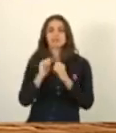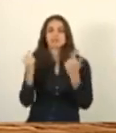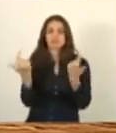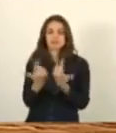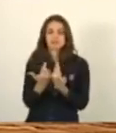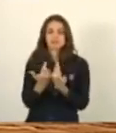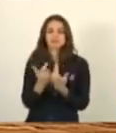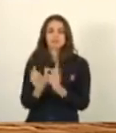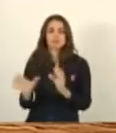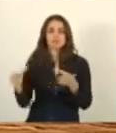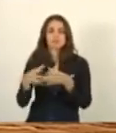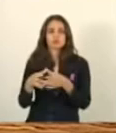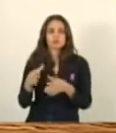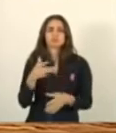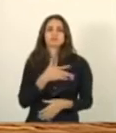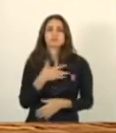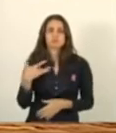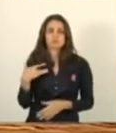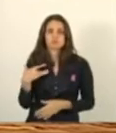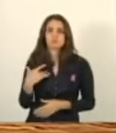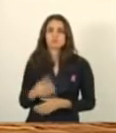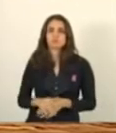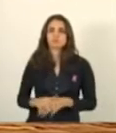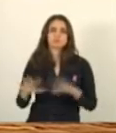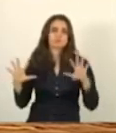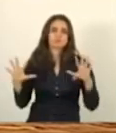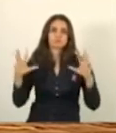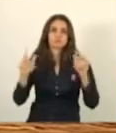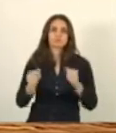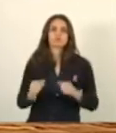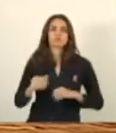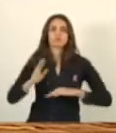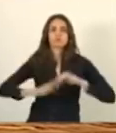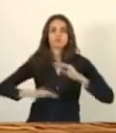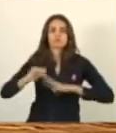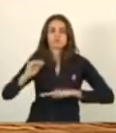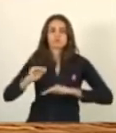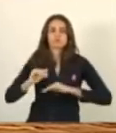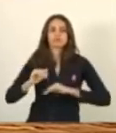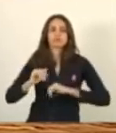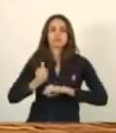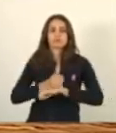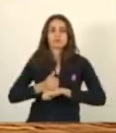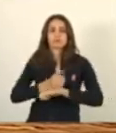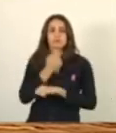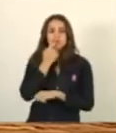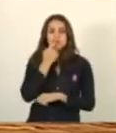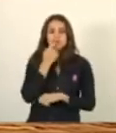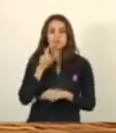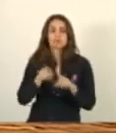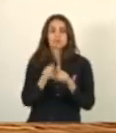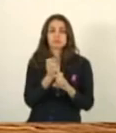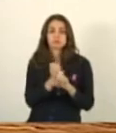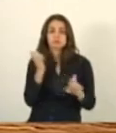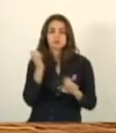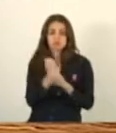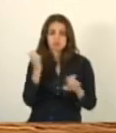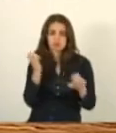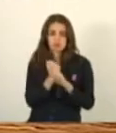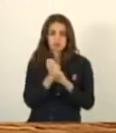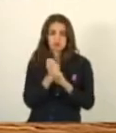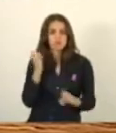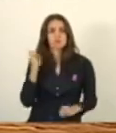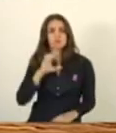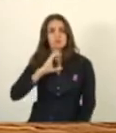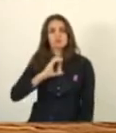a Comissão de Saúde. Enfim, abraço a todos os dentistas. O engenheiro civil também, que nós vamos ter muito trabalho